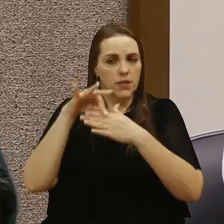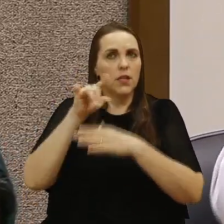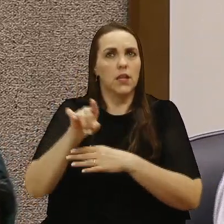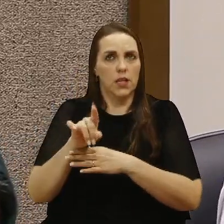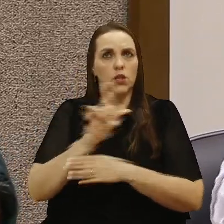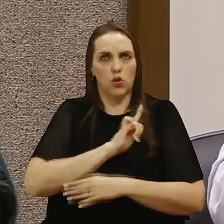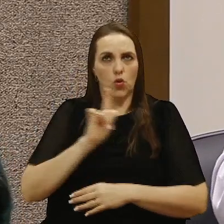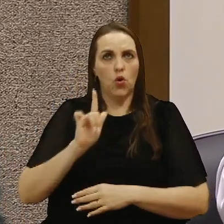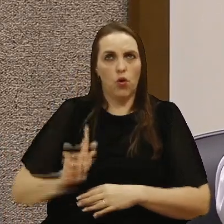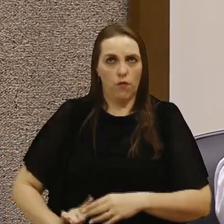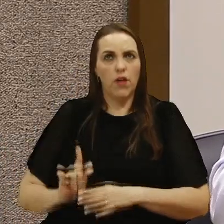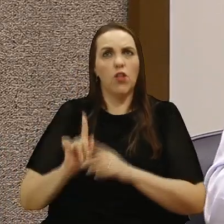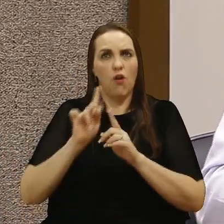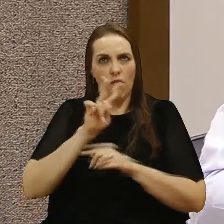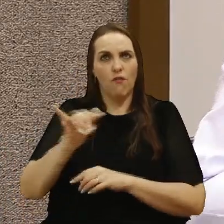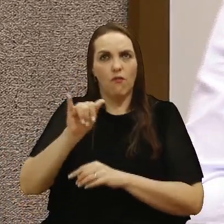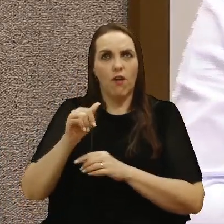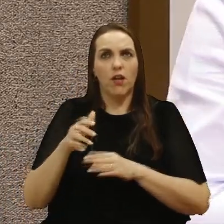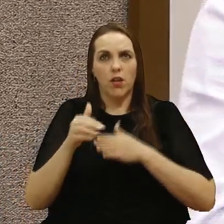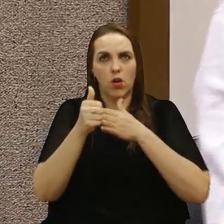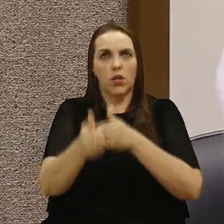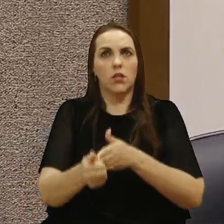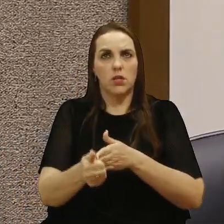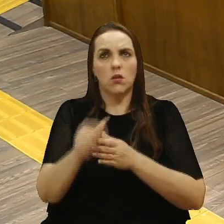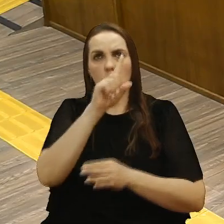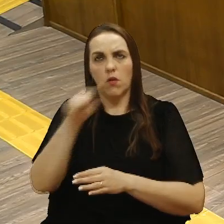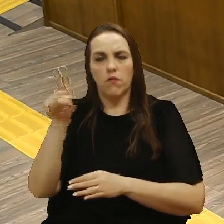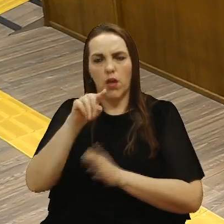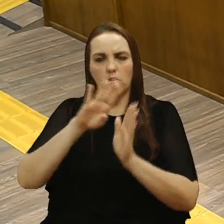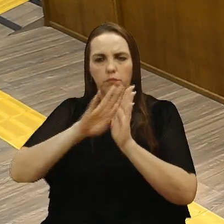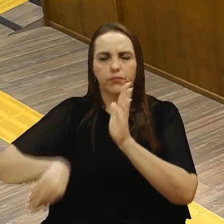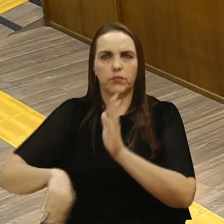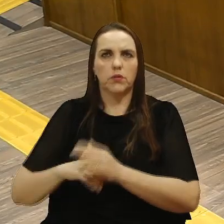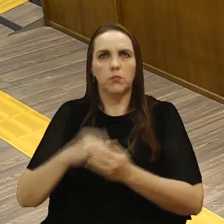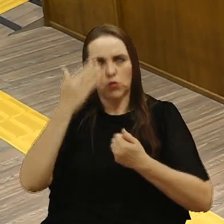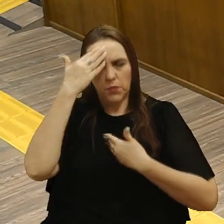Codeca, vai orientar pela derrubada do veto. Muito obrigado. Próximo inscrito em declaração